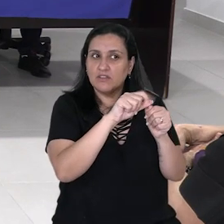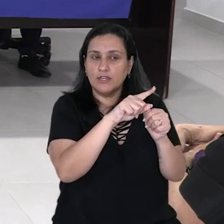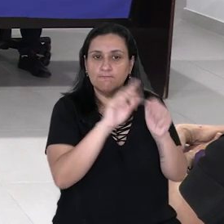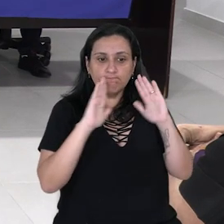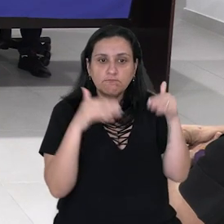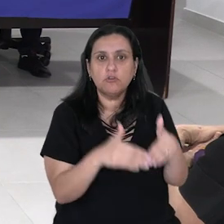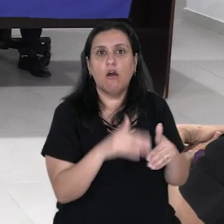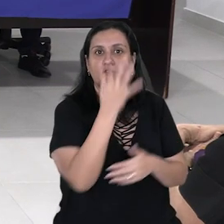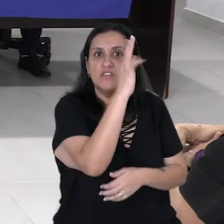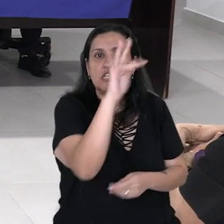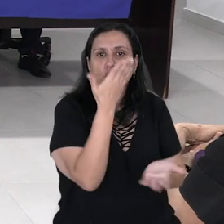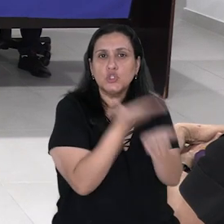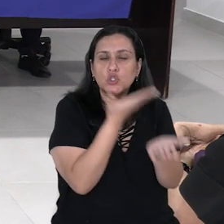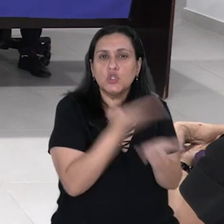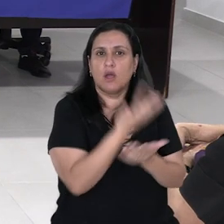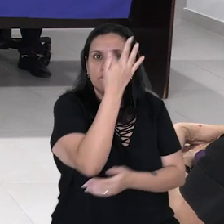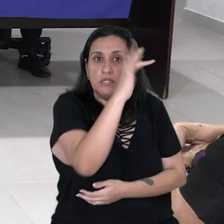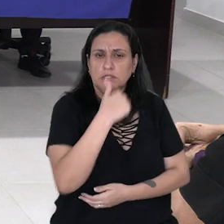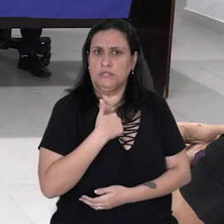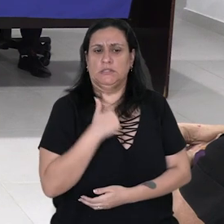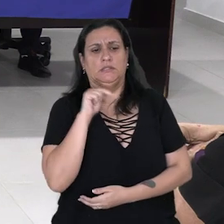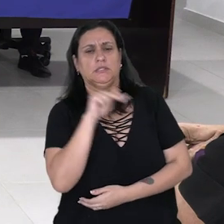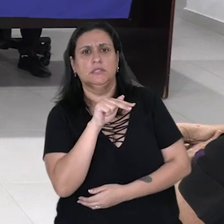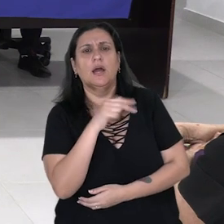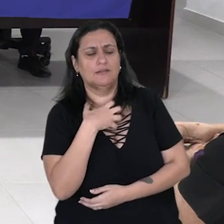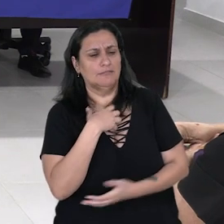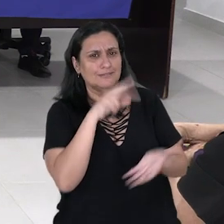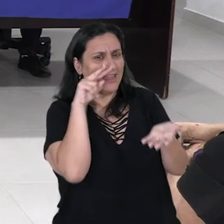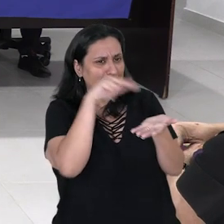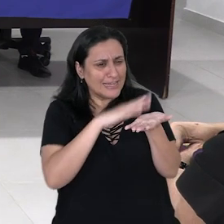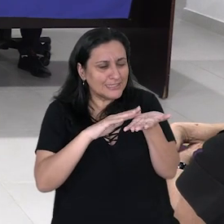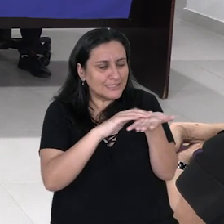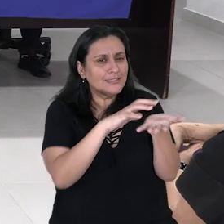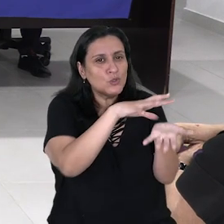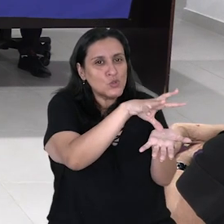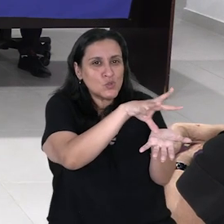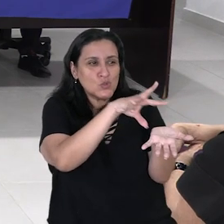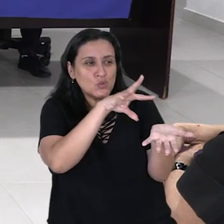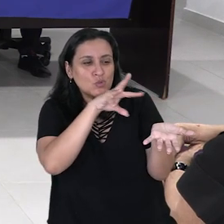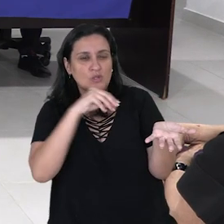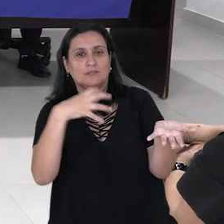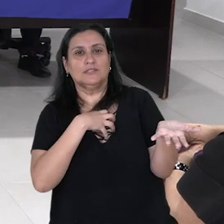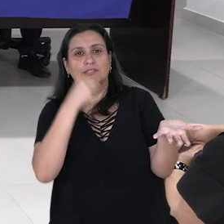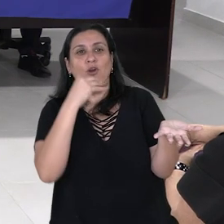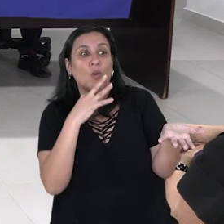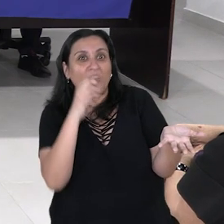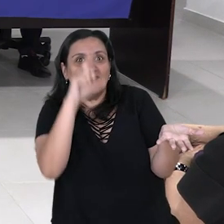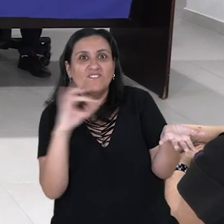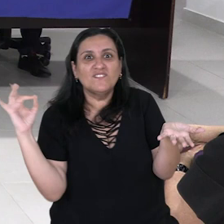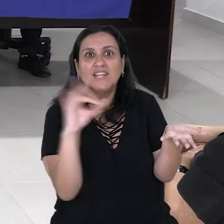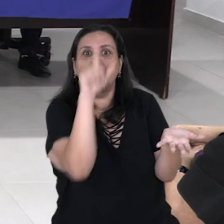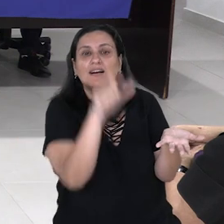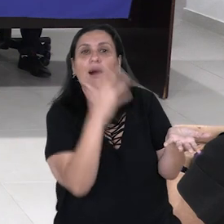uma pessoa que estudou física, uma pessoa. Então, assim, eu senti que eu estava conhecendo essa